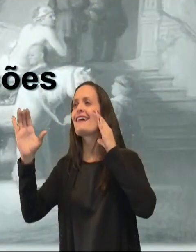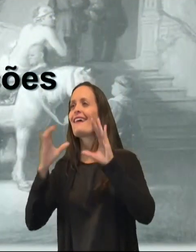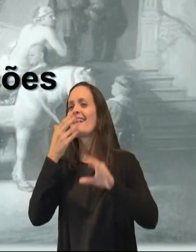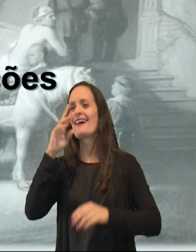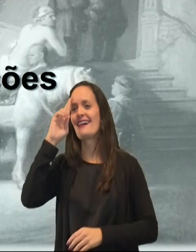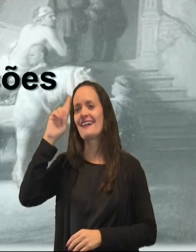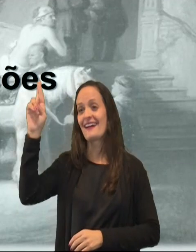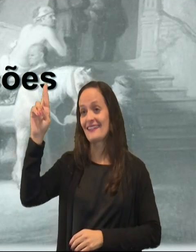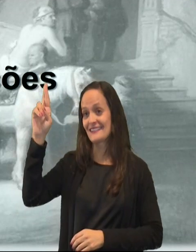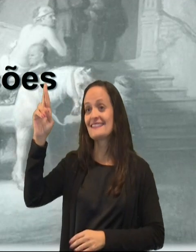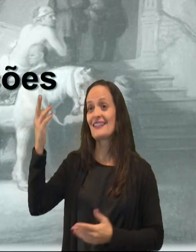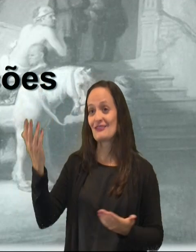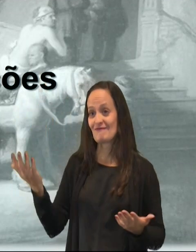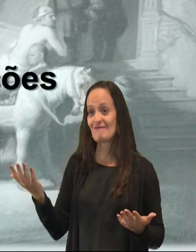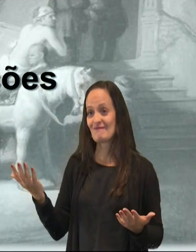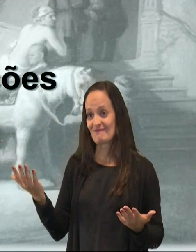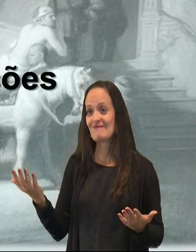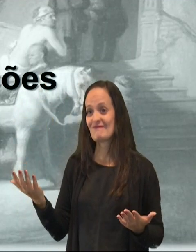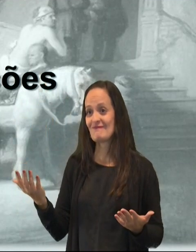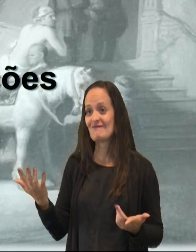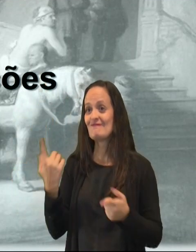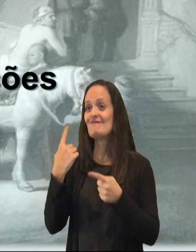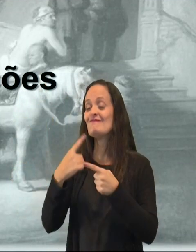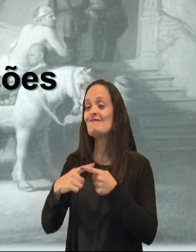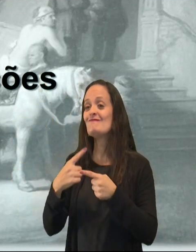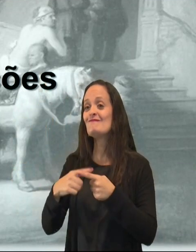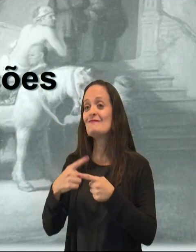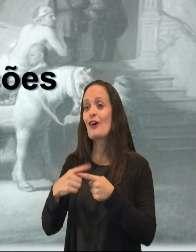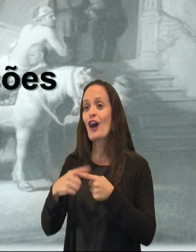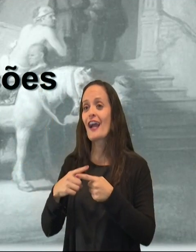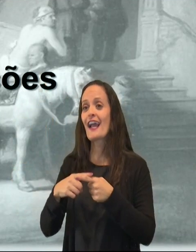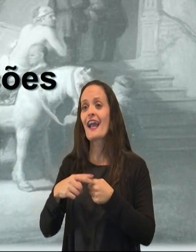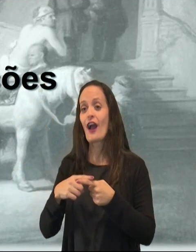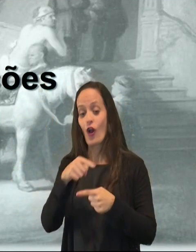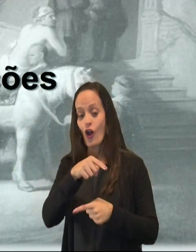ele agora chama os apóstolos para pregar em sua casa.